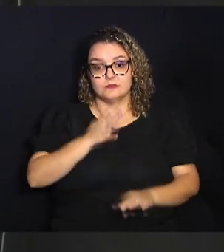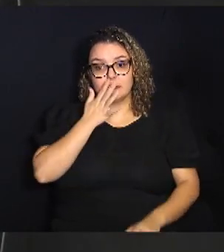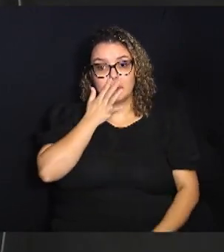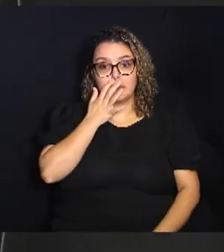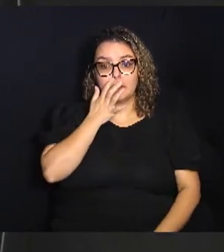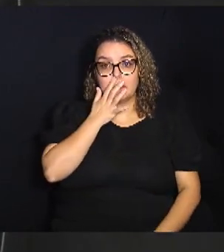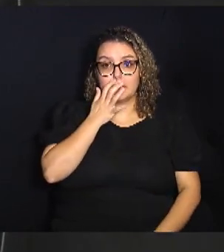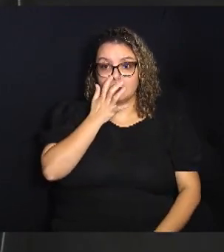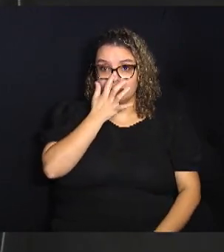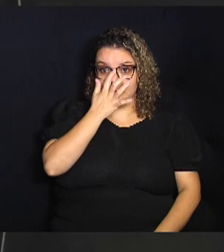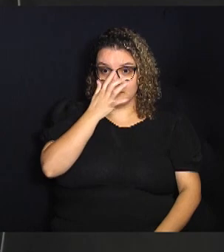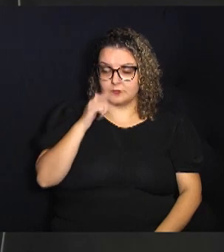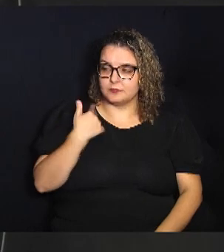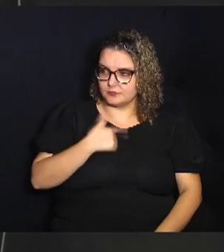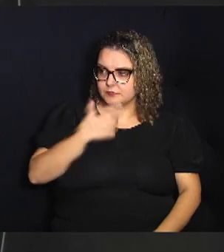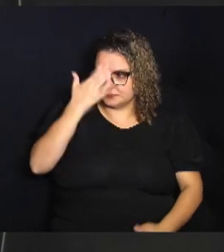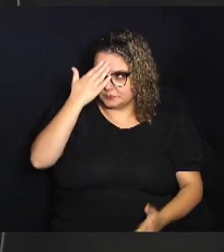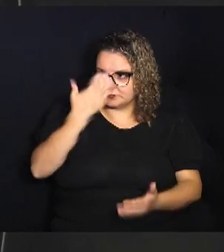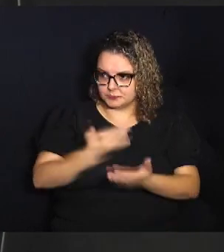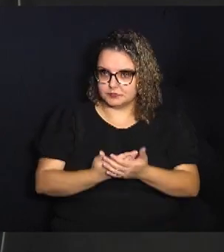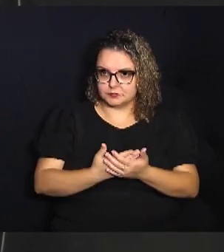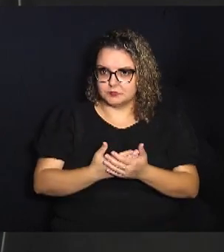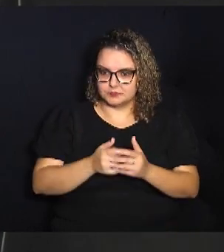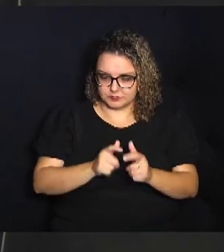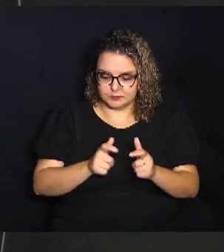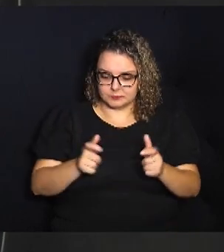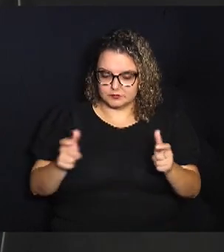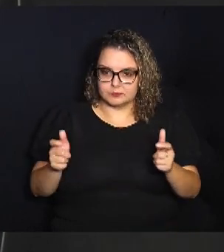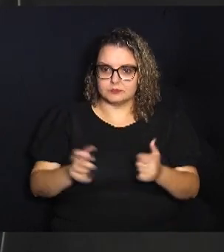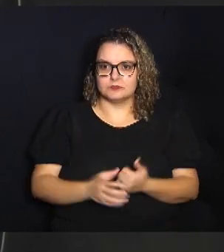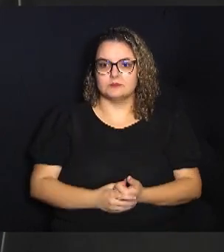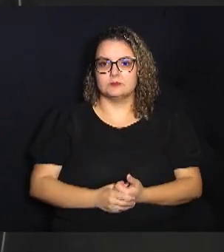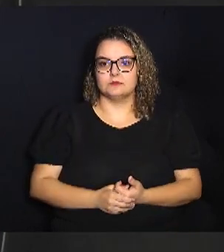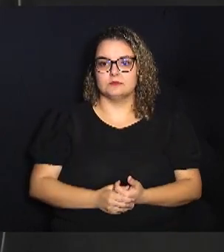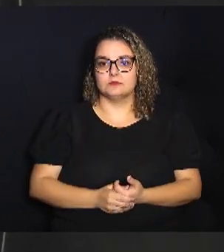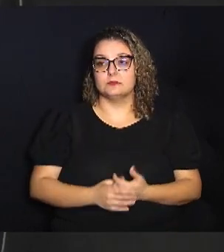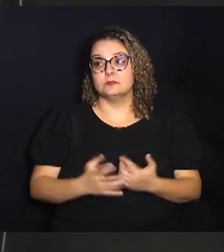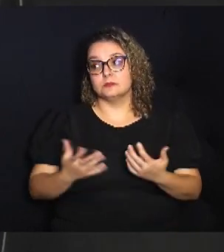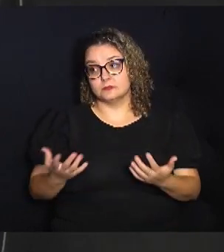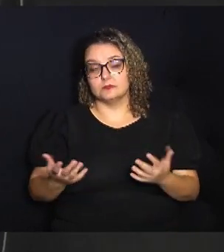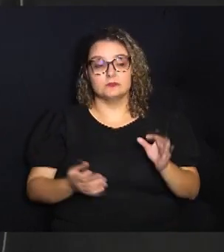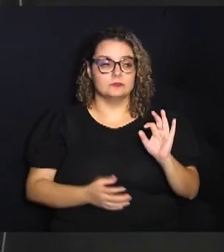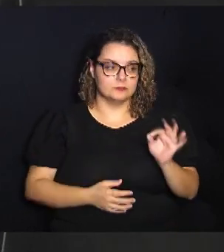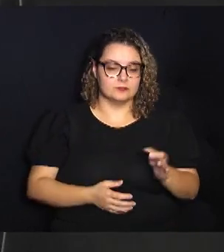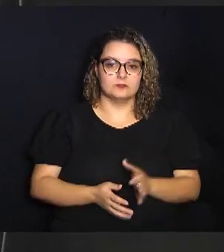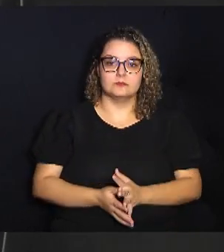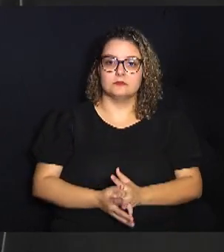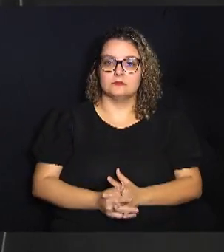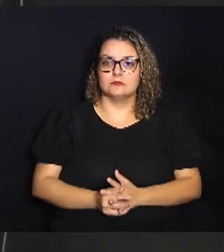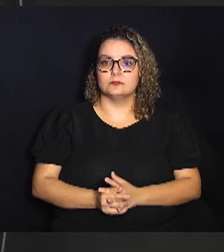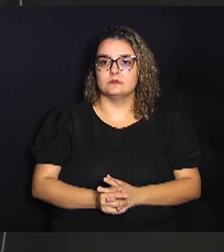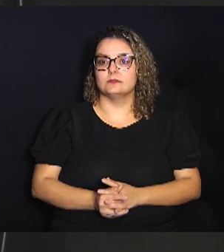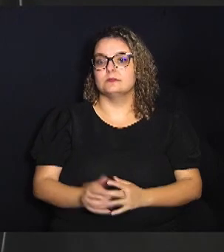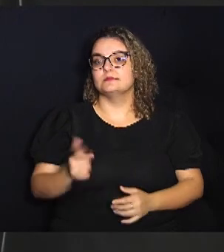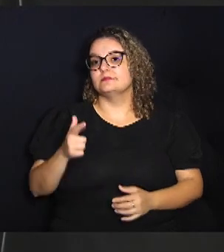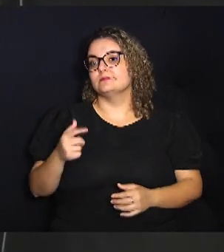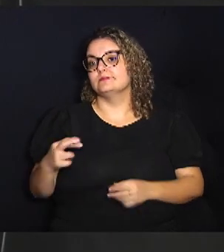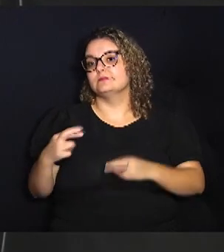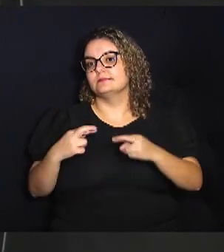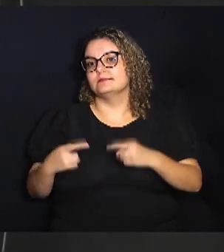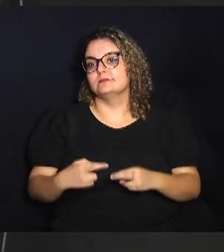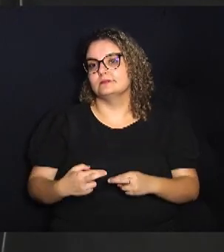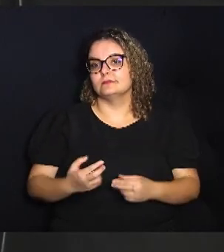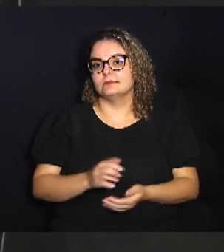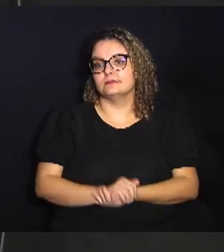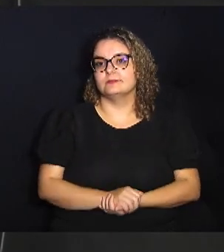nós acreditávamos realmente num crescimento exponencial. Correto. Contudo, nós não contamos com uma coisa, a eleição foi no olho